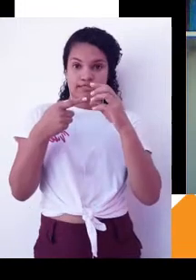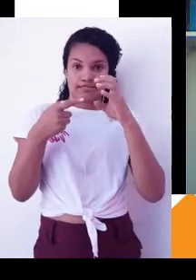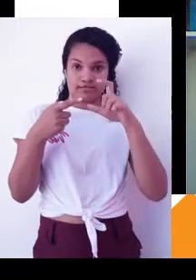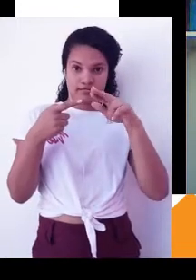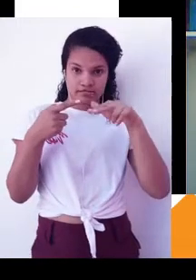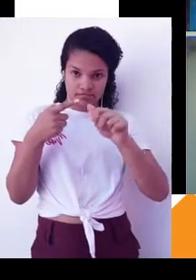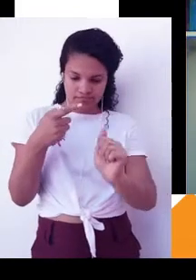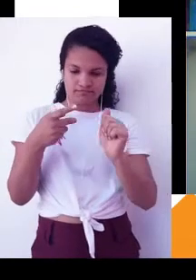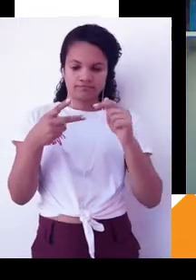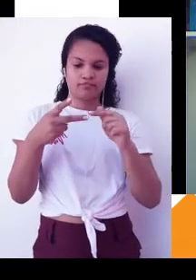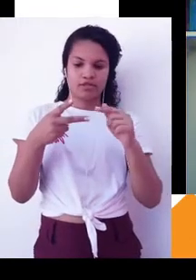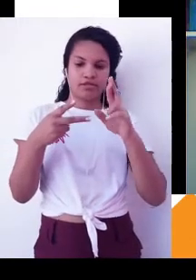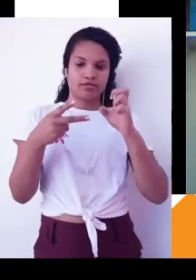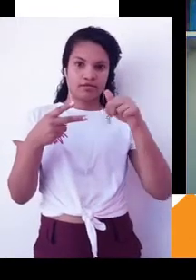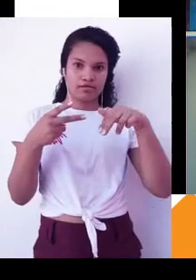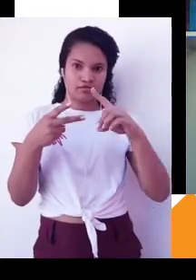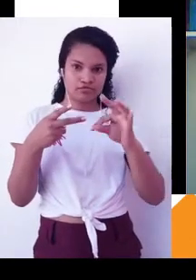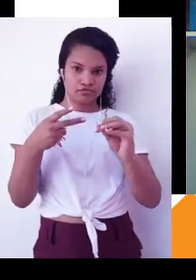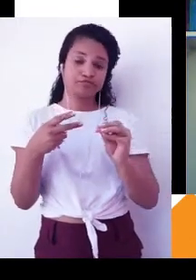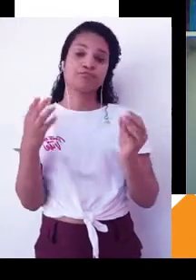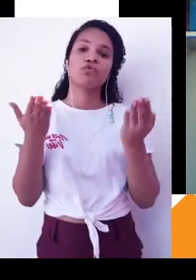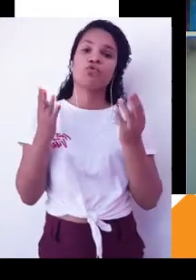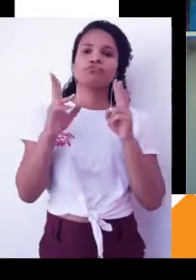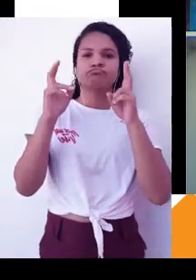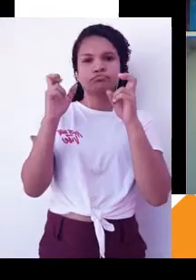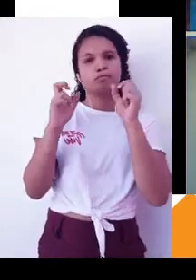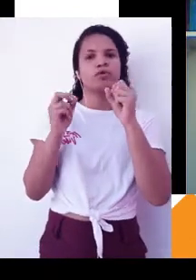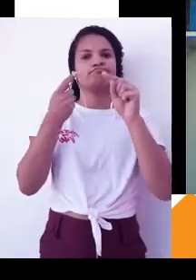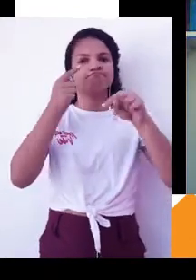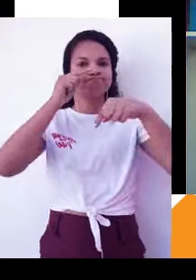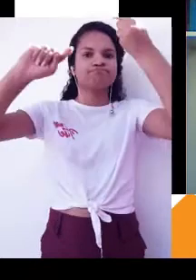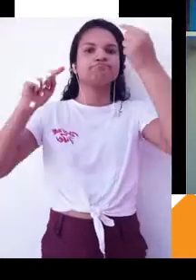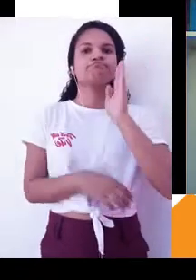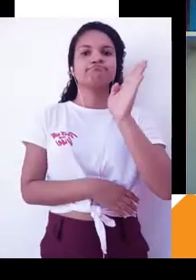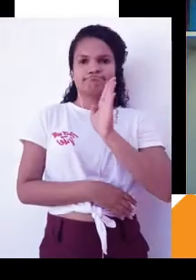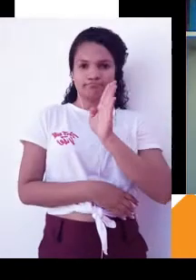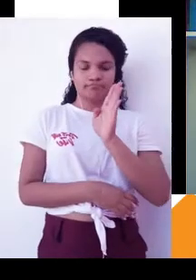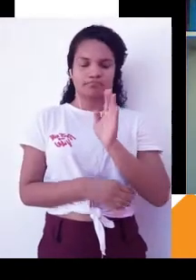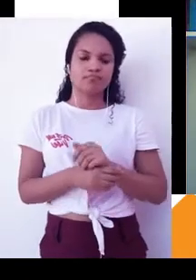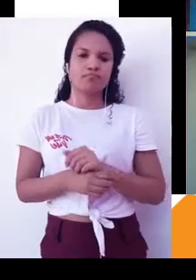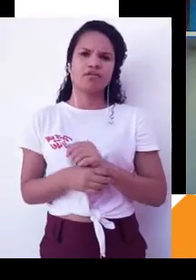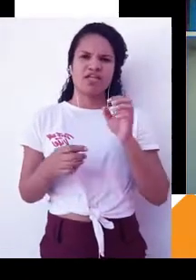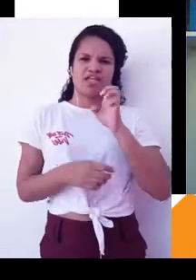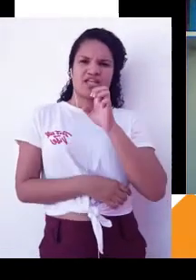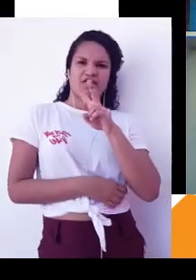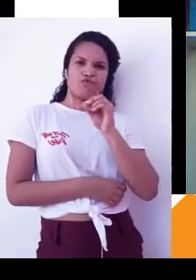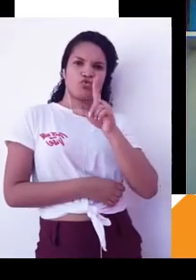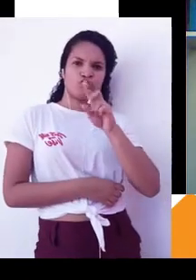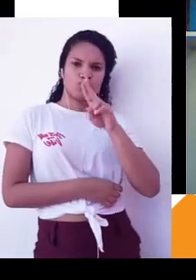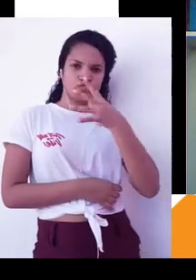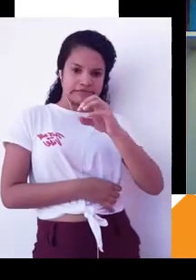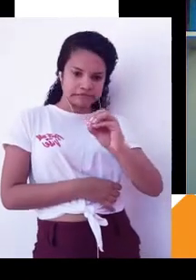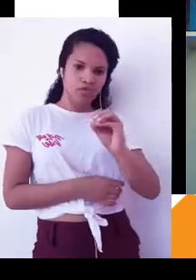Celina Costa e com o professor Renato Lopes. E hoje a gente está aqui para falar um pouquinho sobre evolução biológica. Evolução que é um assunto